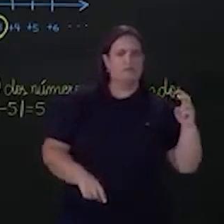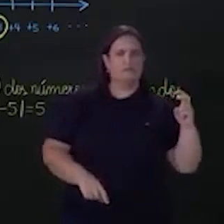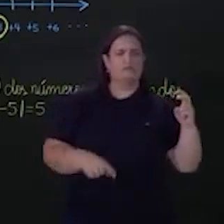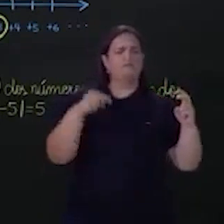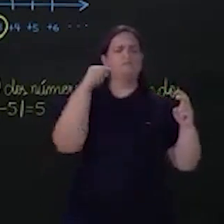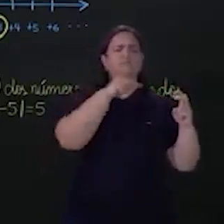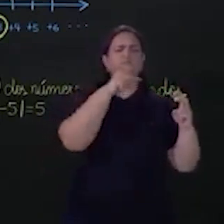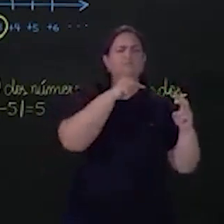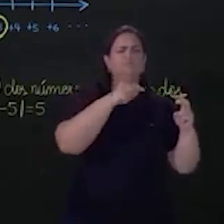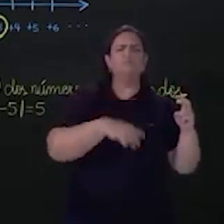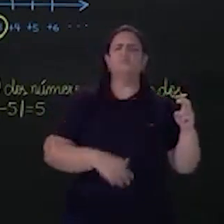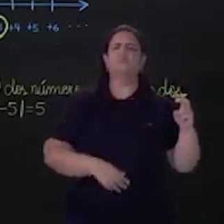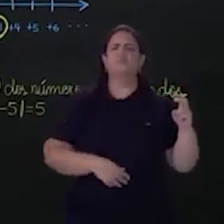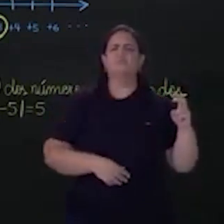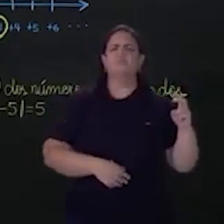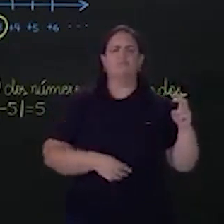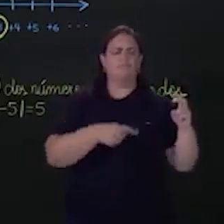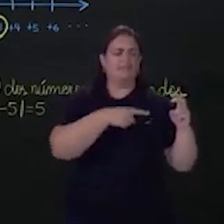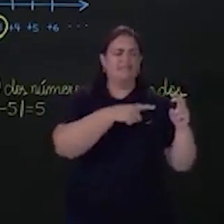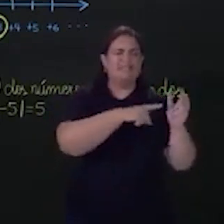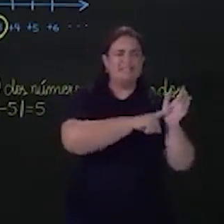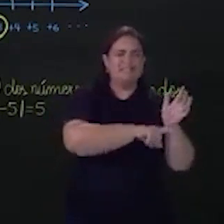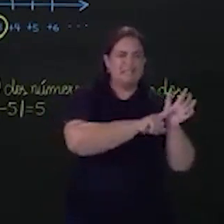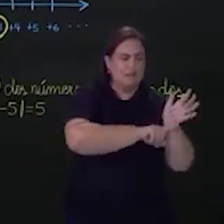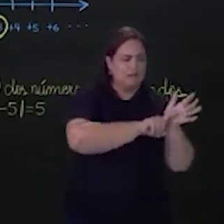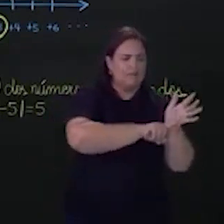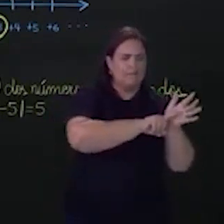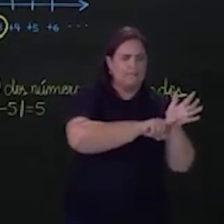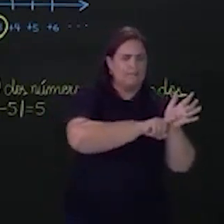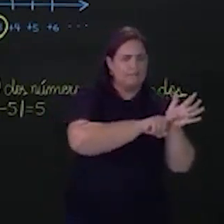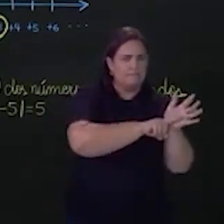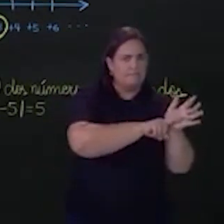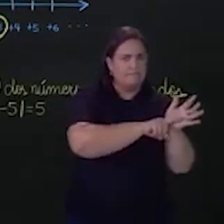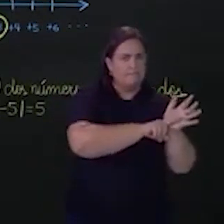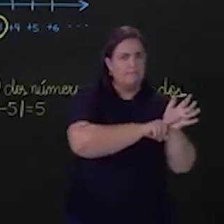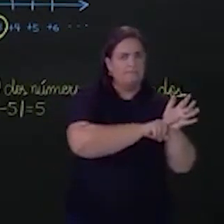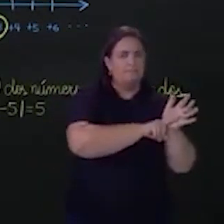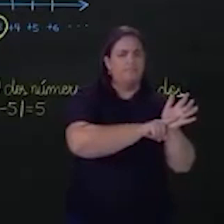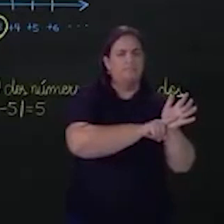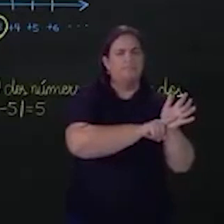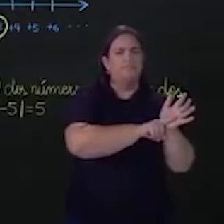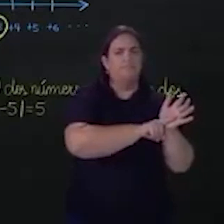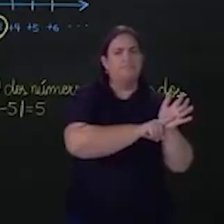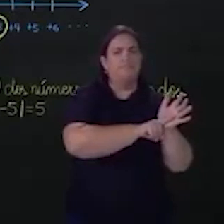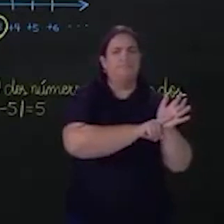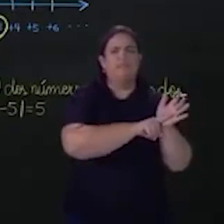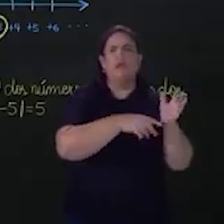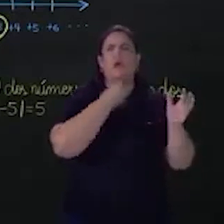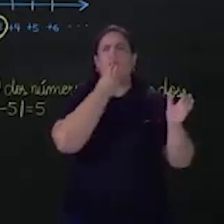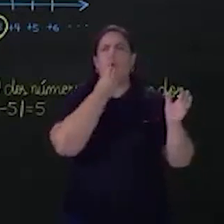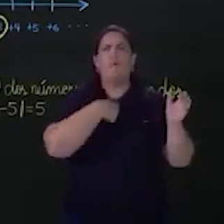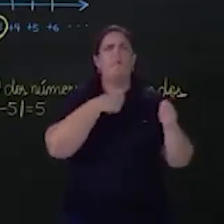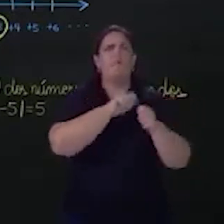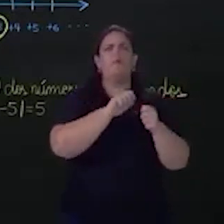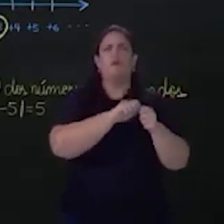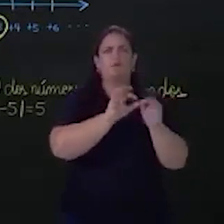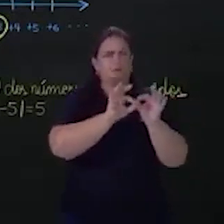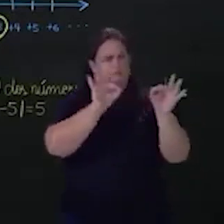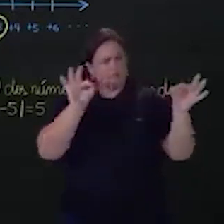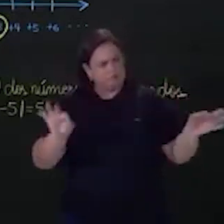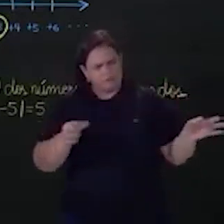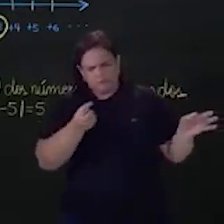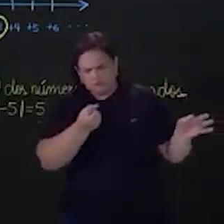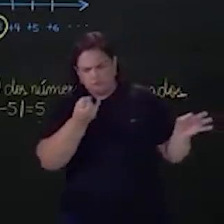Opa, o menos 5, pelo fato de ele ter aqui um sinal de negativo, automaticamente, como é que eu faço para calcular a